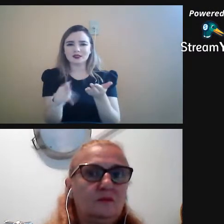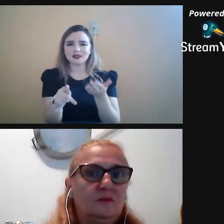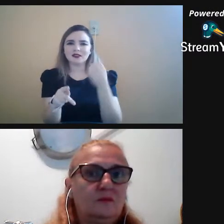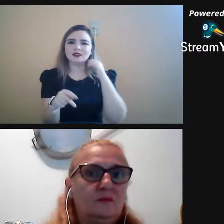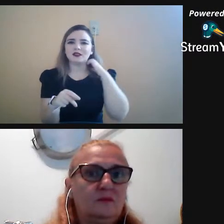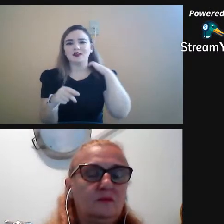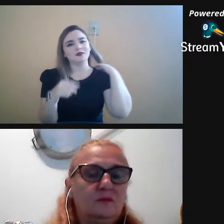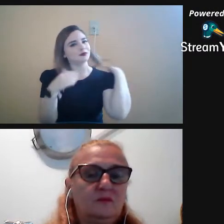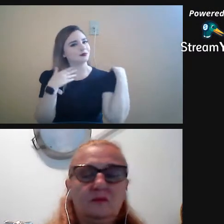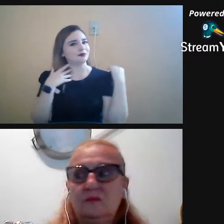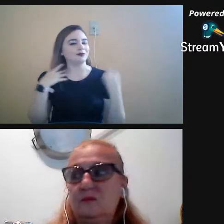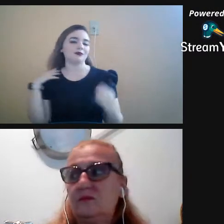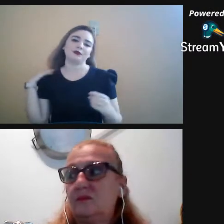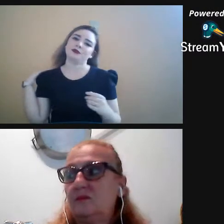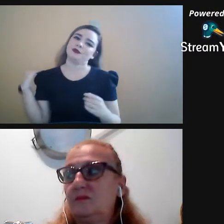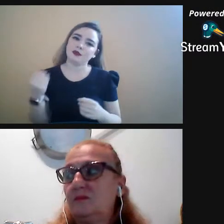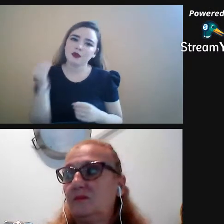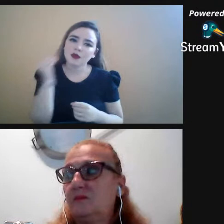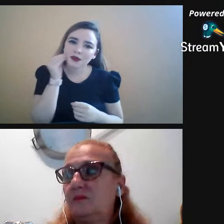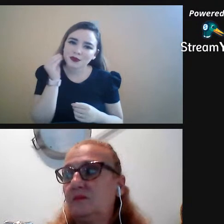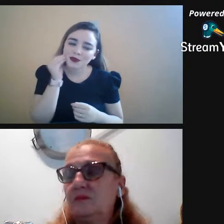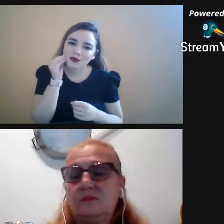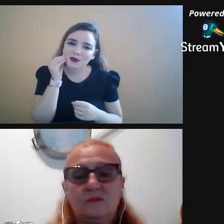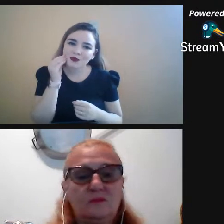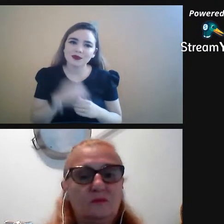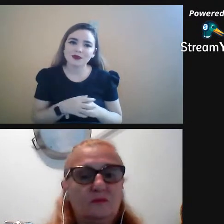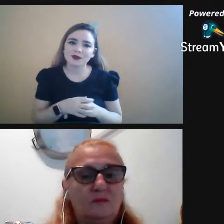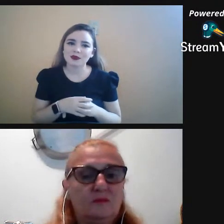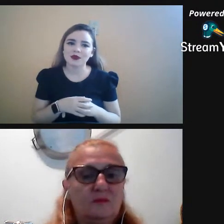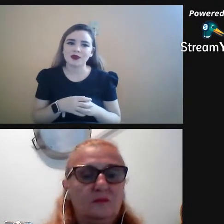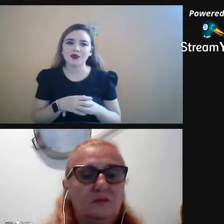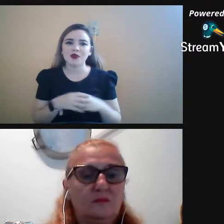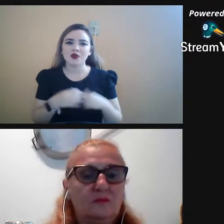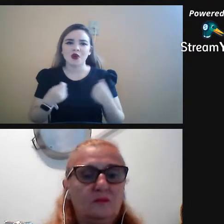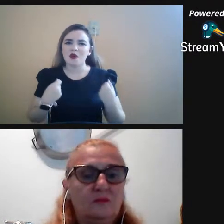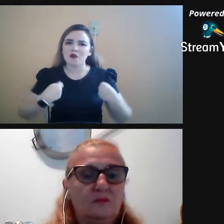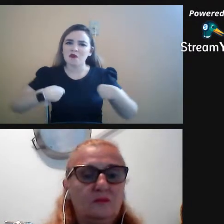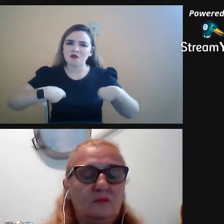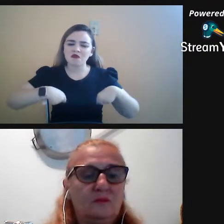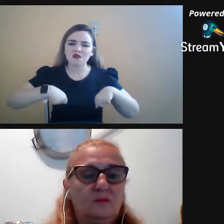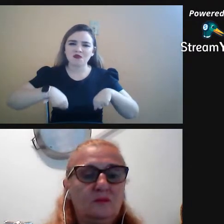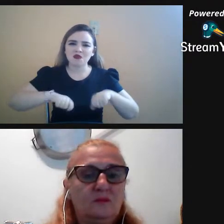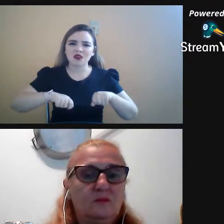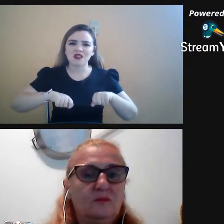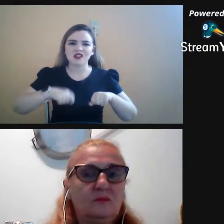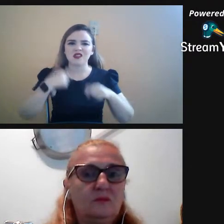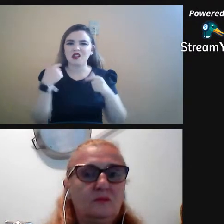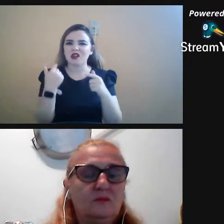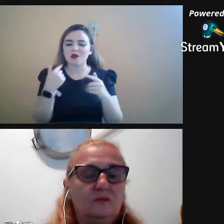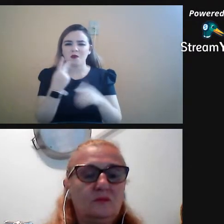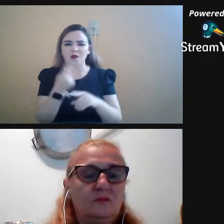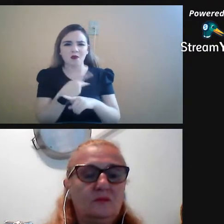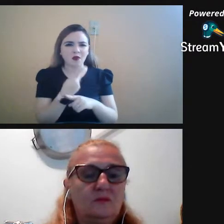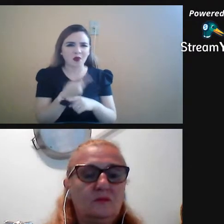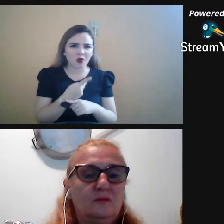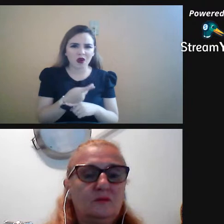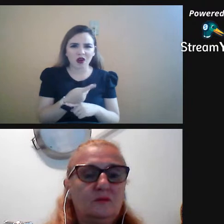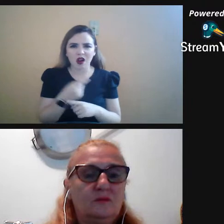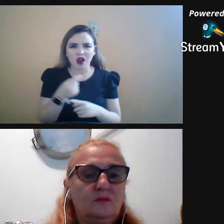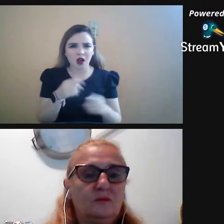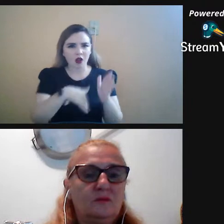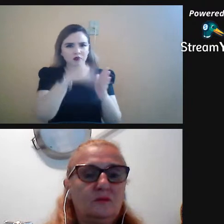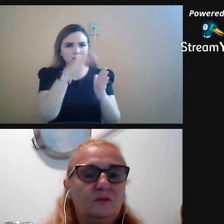é muito importante. Ele está mostrando que você não precisa poluir, você não precisa comprar uma tinta